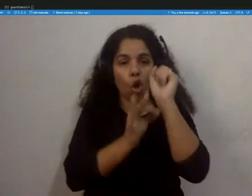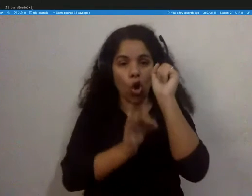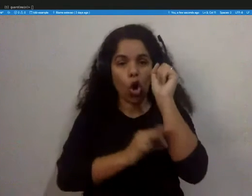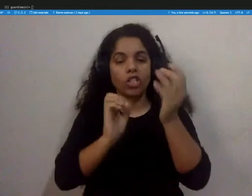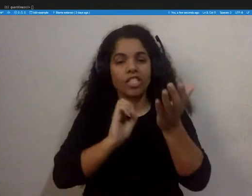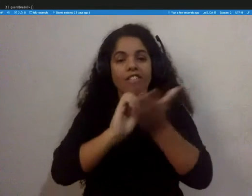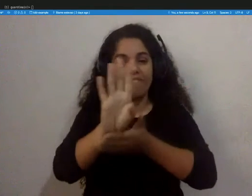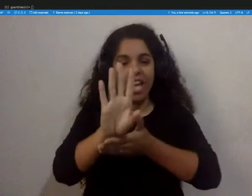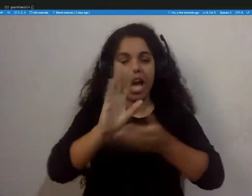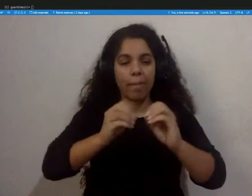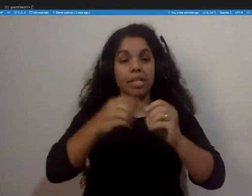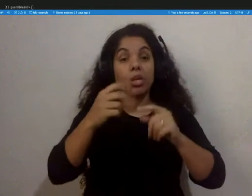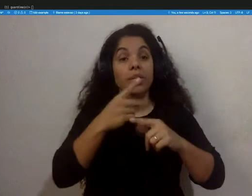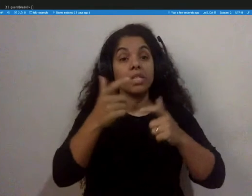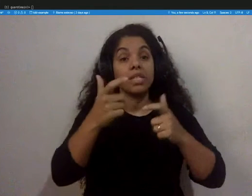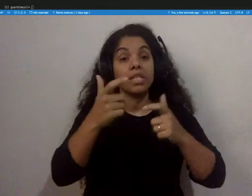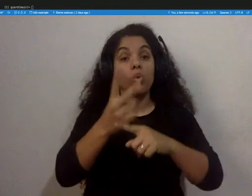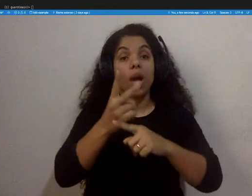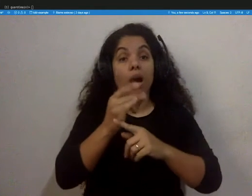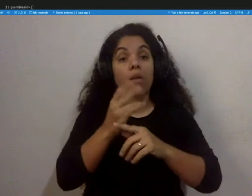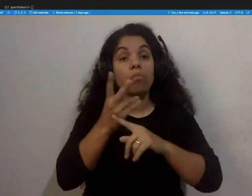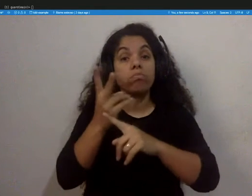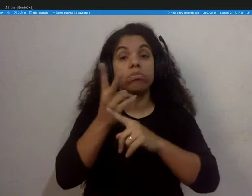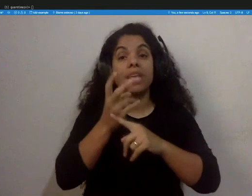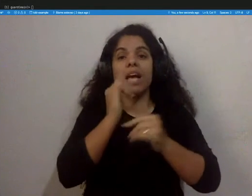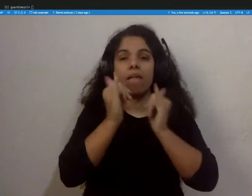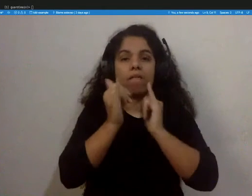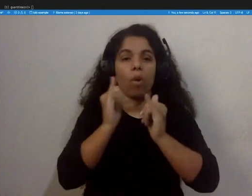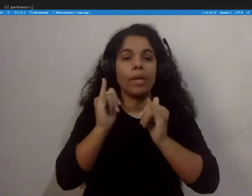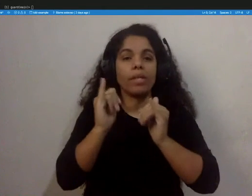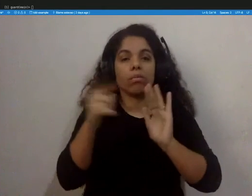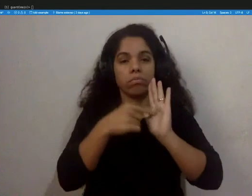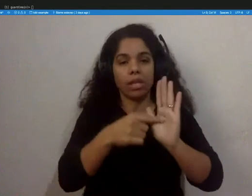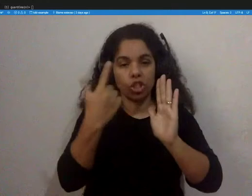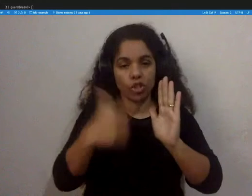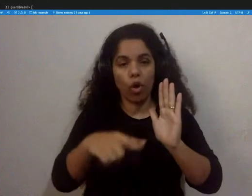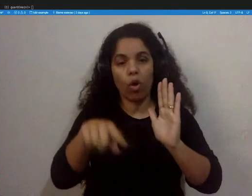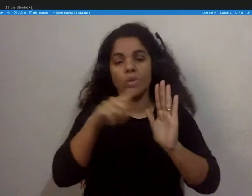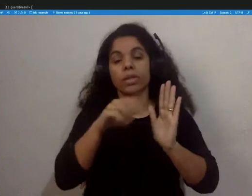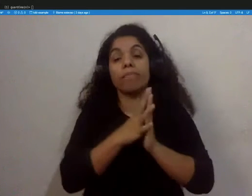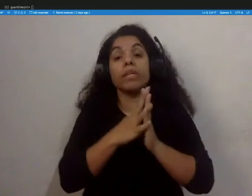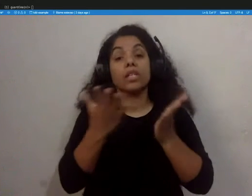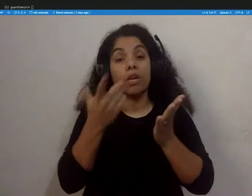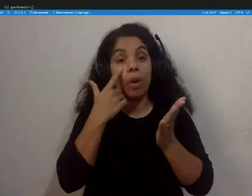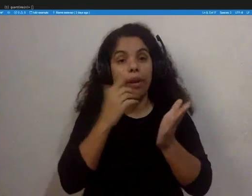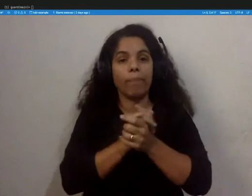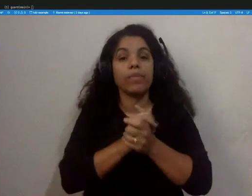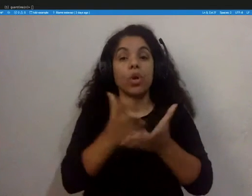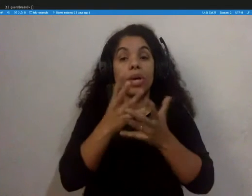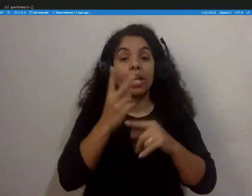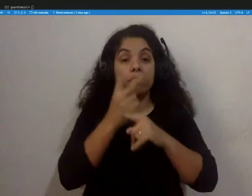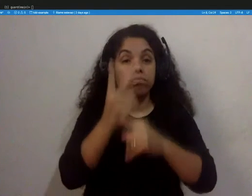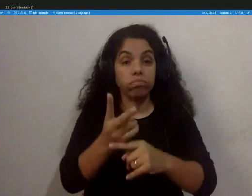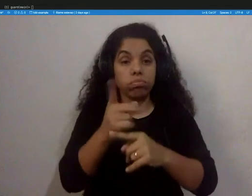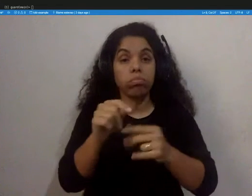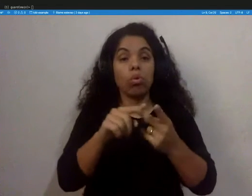em algum lugar, buscar essa informação e trazer de volta. Então vamos lá. Olha, eu quero que você busca